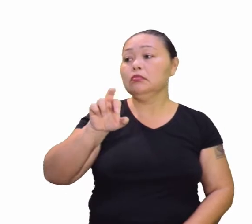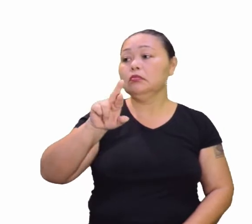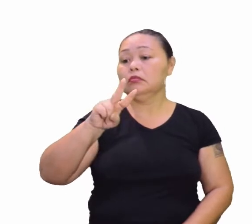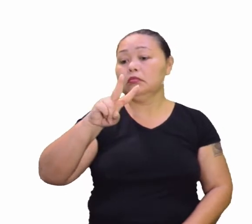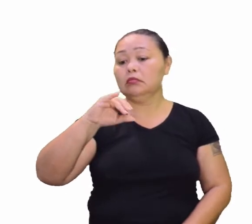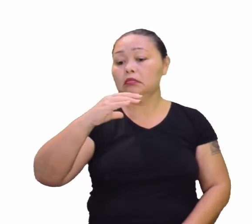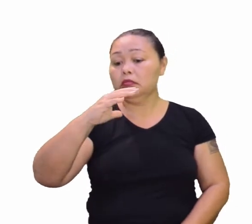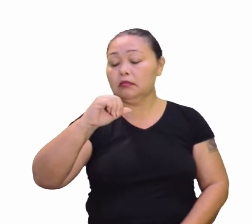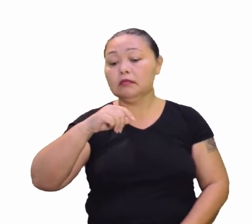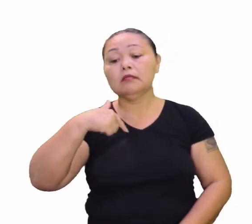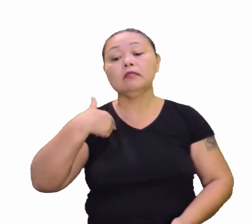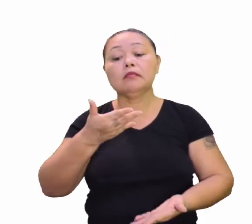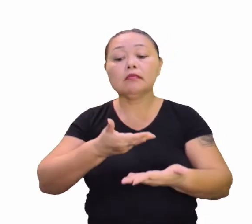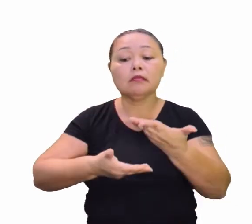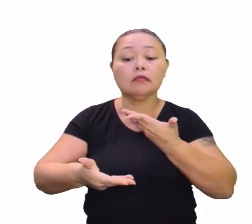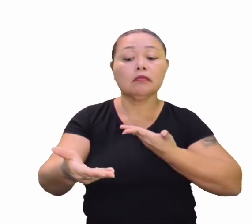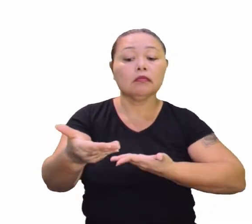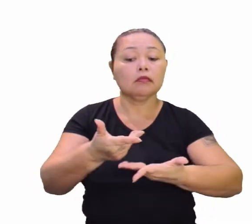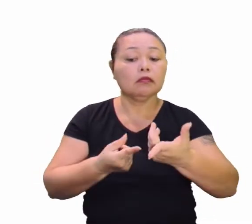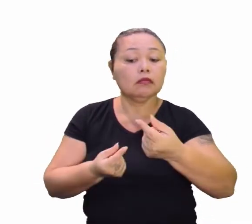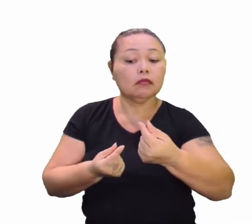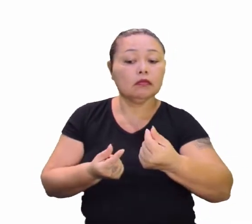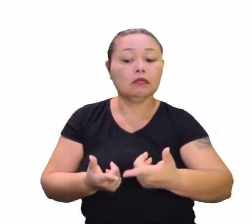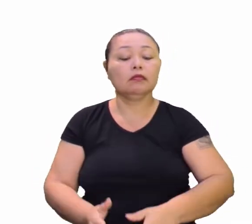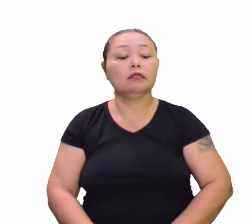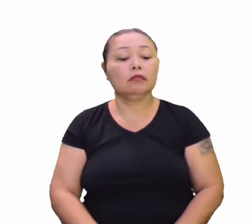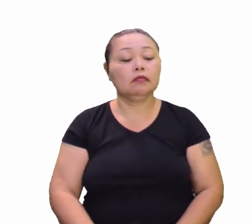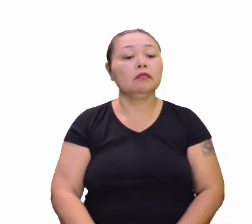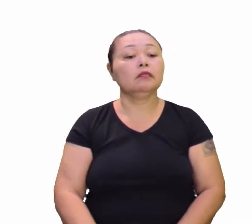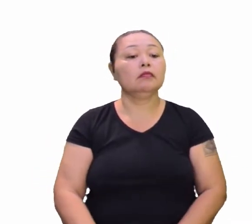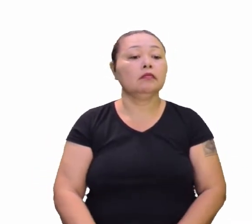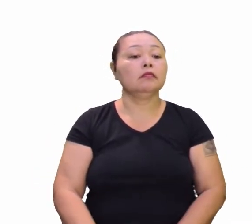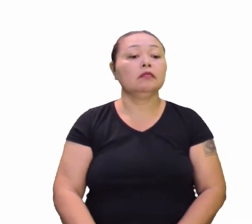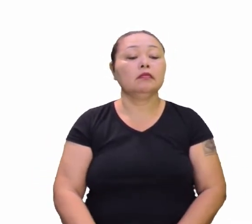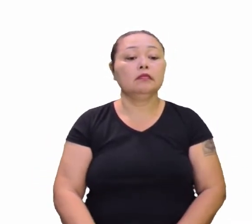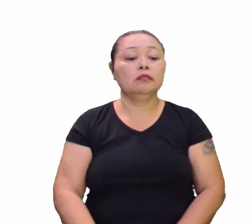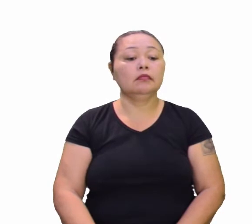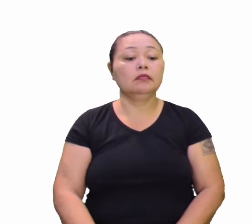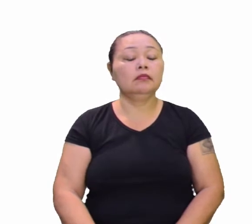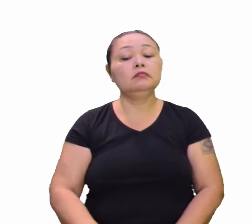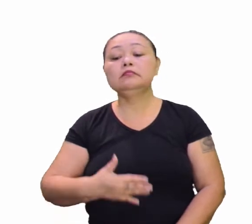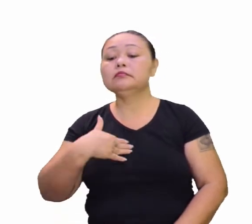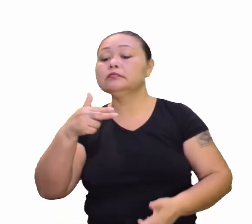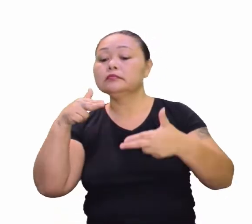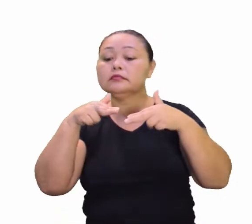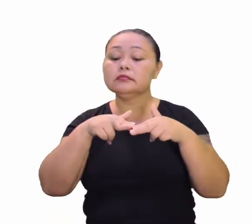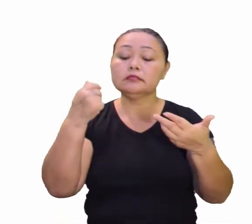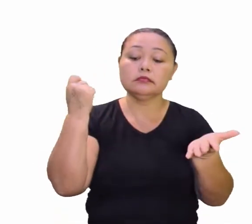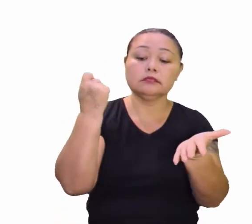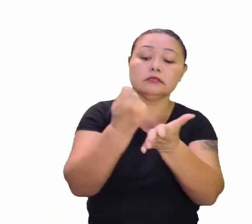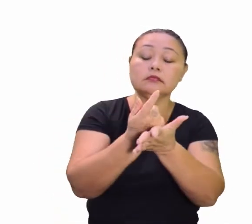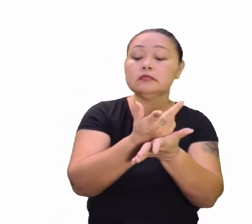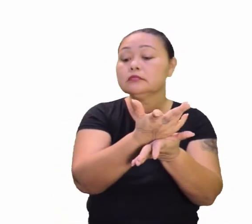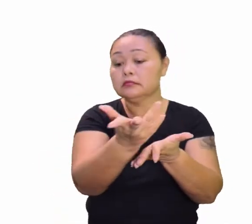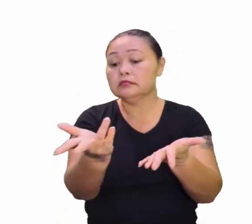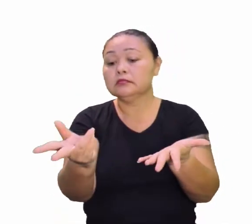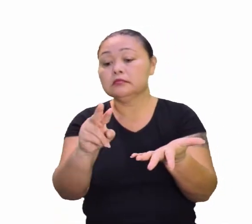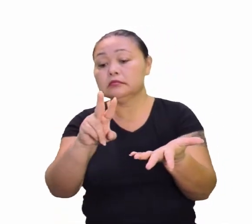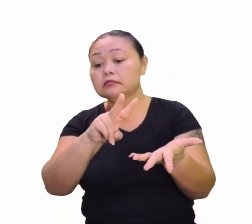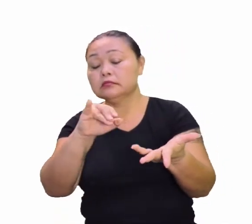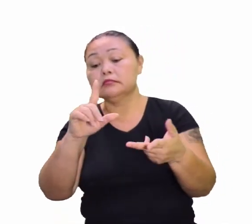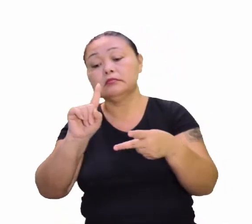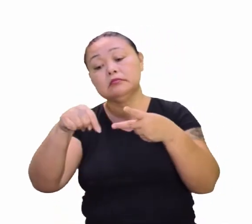comércio. Beleza? É isso aí. Vamos lá. Quando você vai no supermercado fazer as compras, é